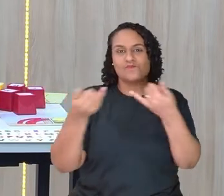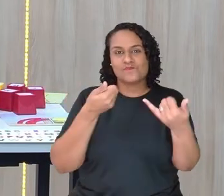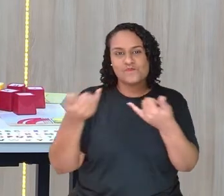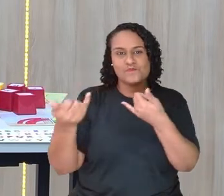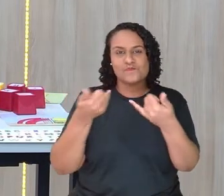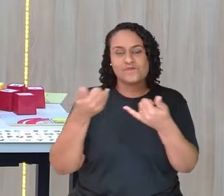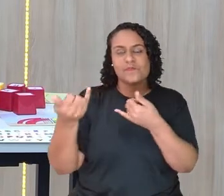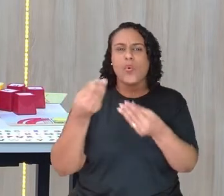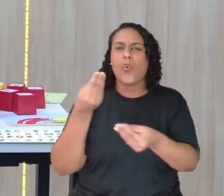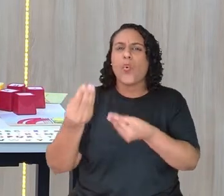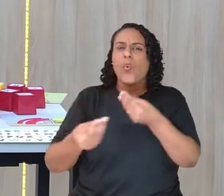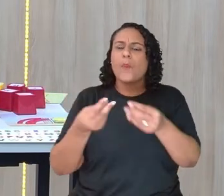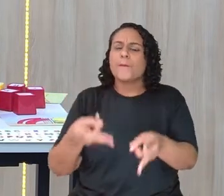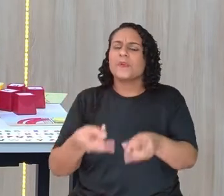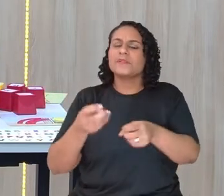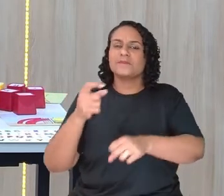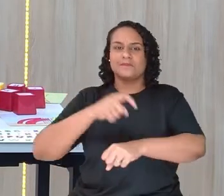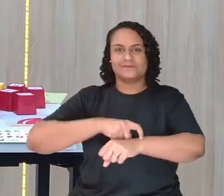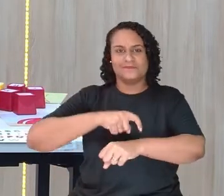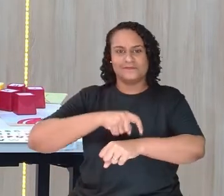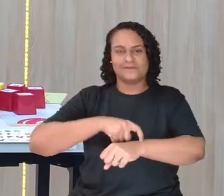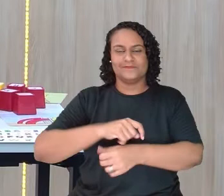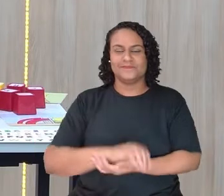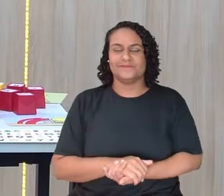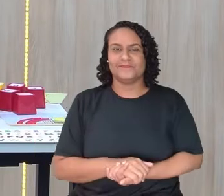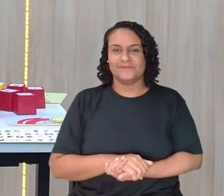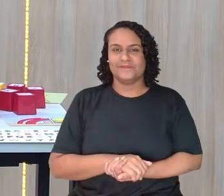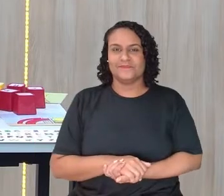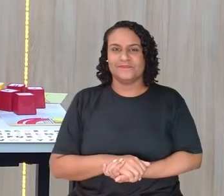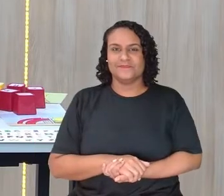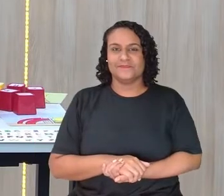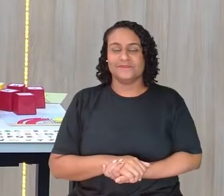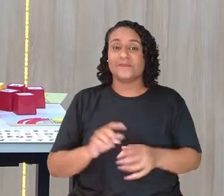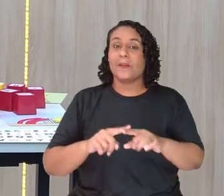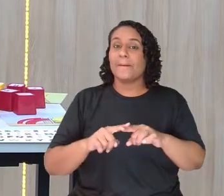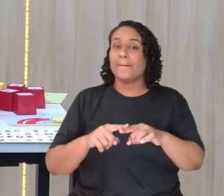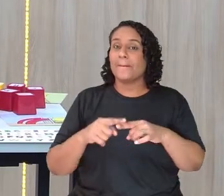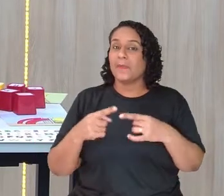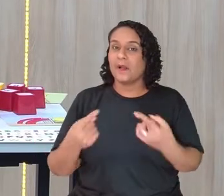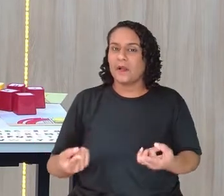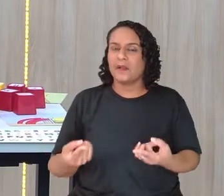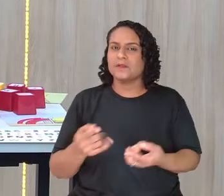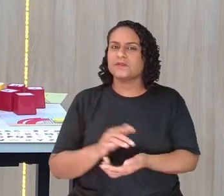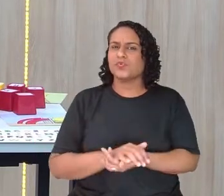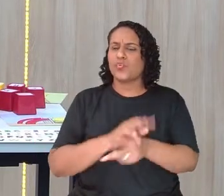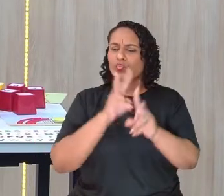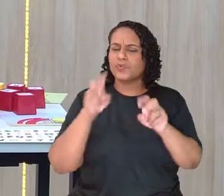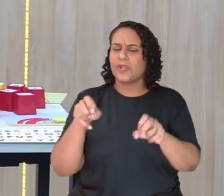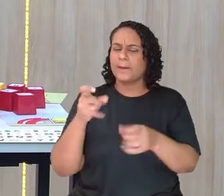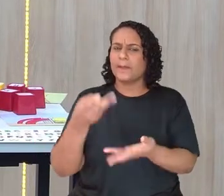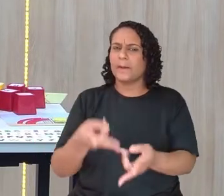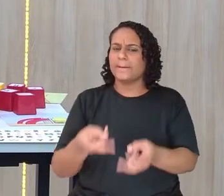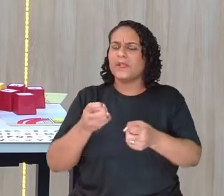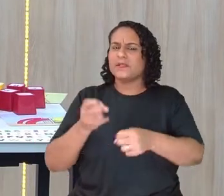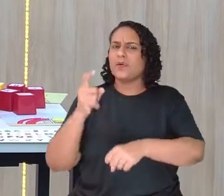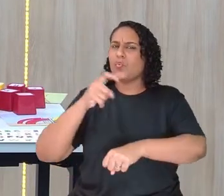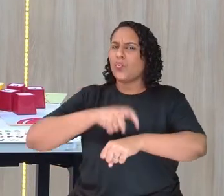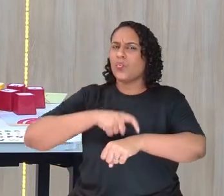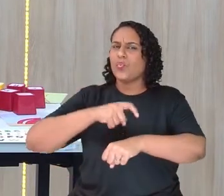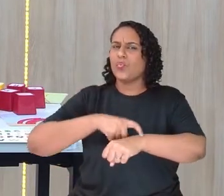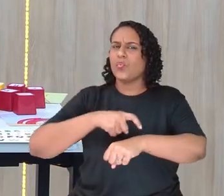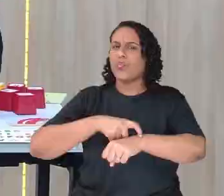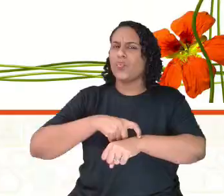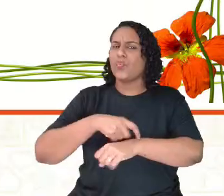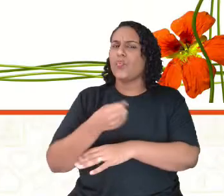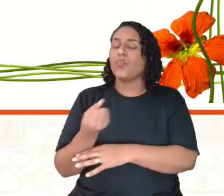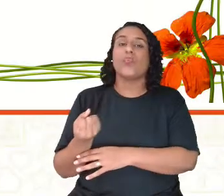dessa orientação temporal. Mas, quando falamos de orientação temporal, quais